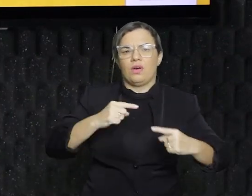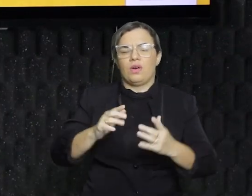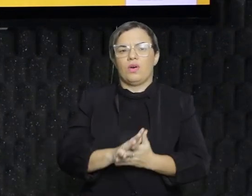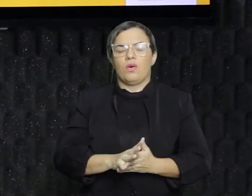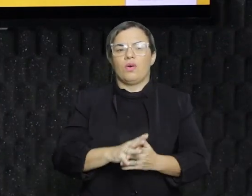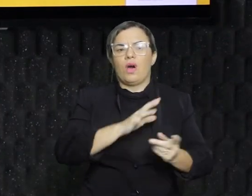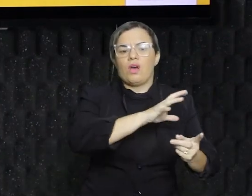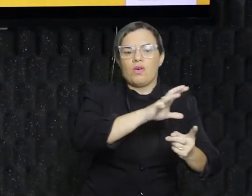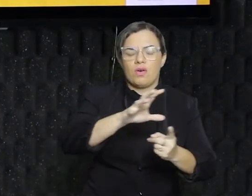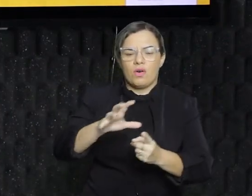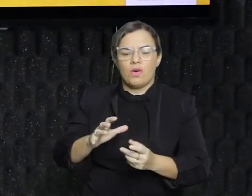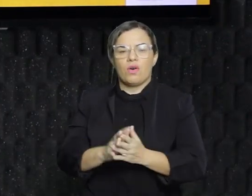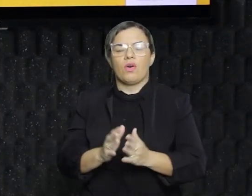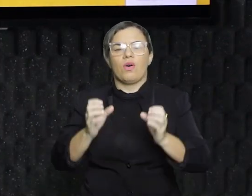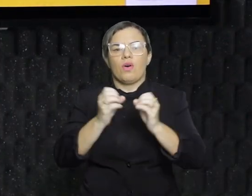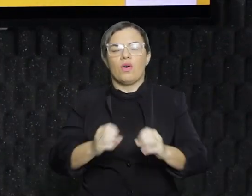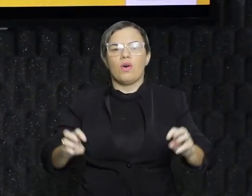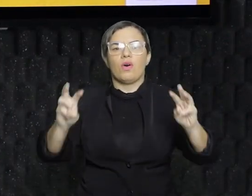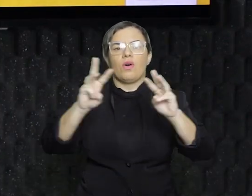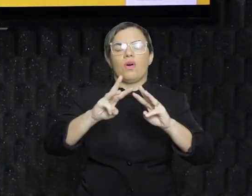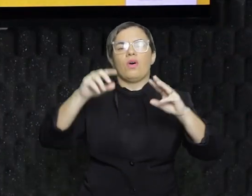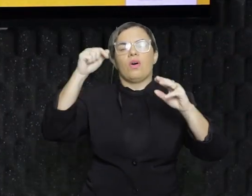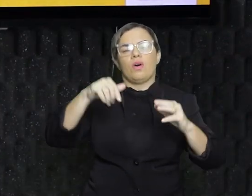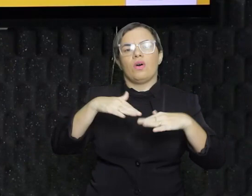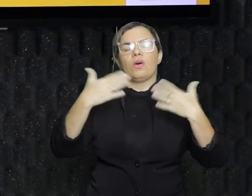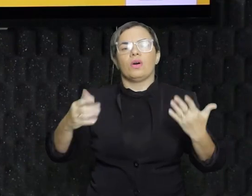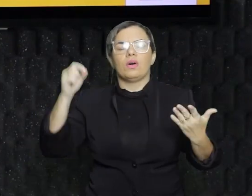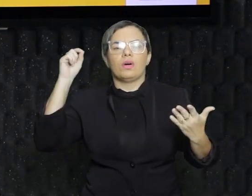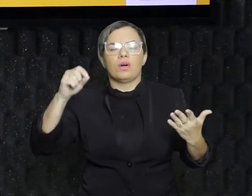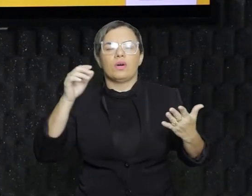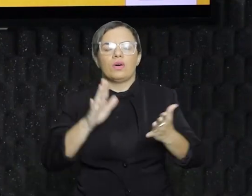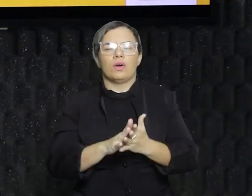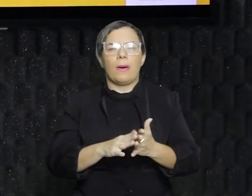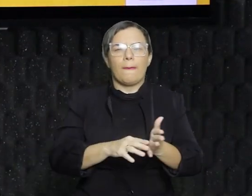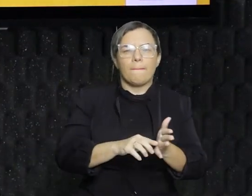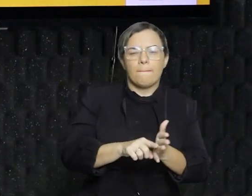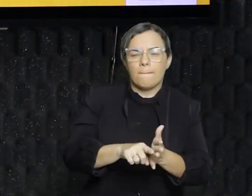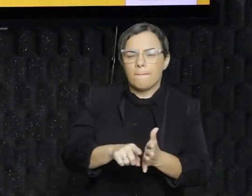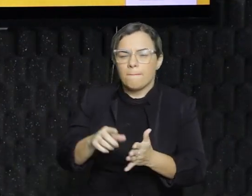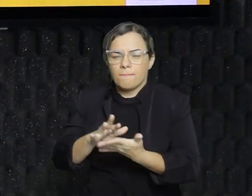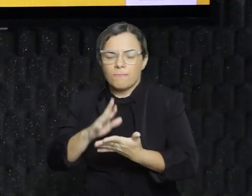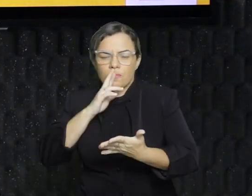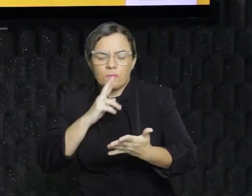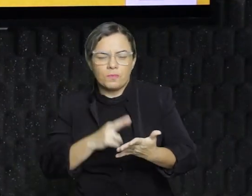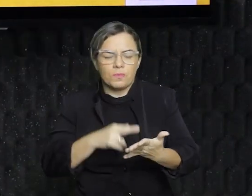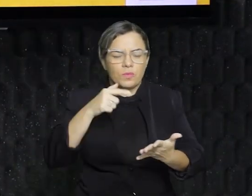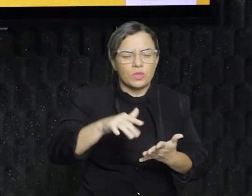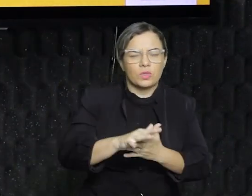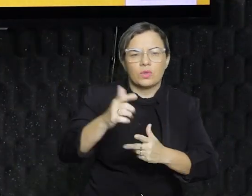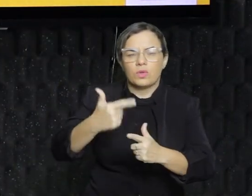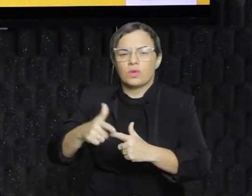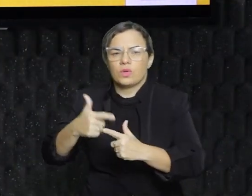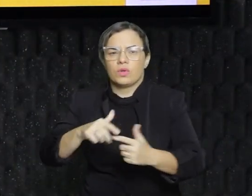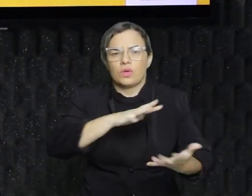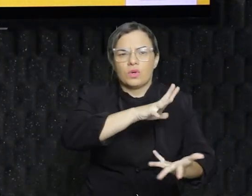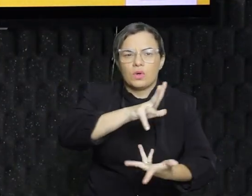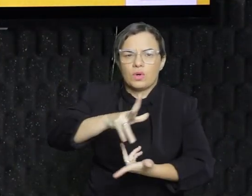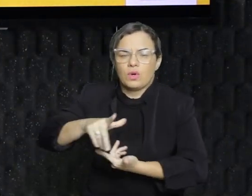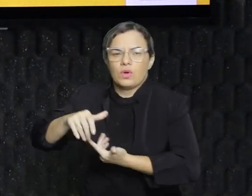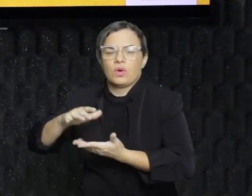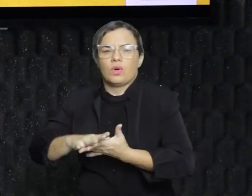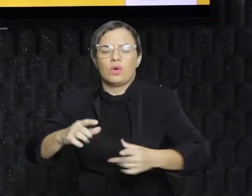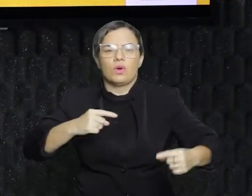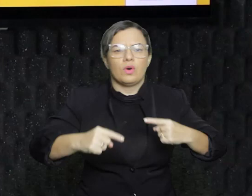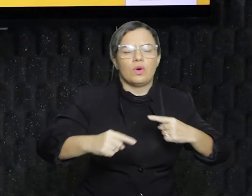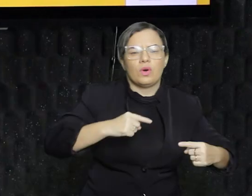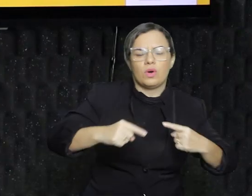exemplo, da ONU, Organização das Nações Unidas, né, buscando aí ajudar nas problemáticas do mundo, no diálogo entre os países. Olha a guerra